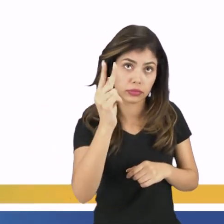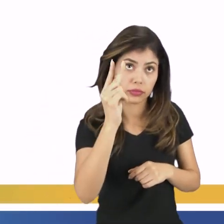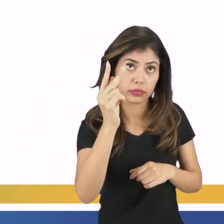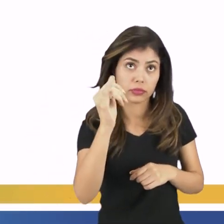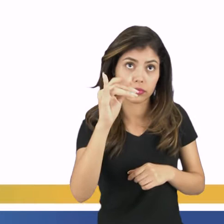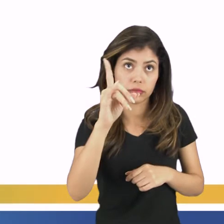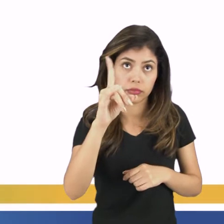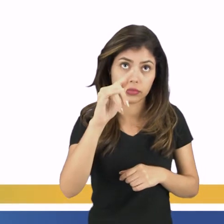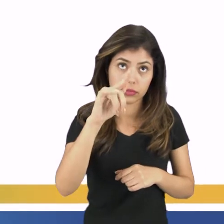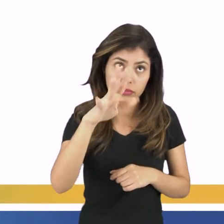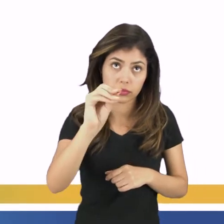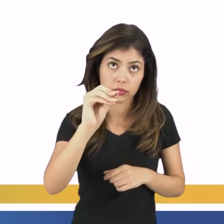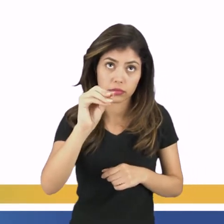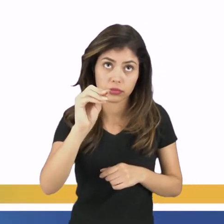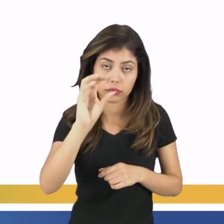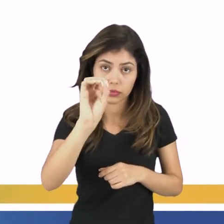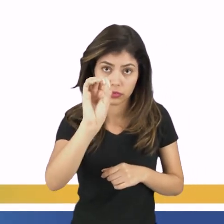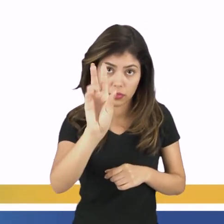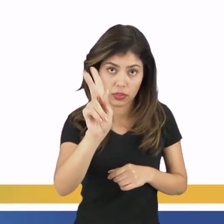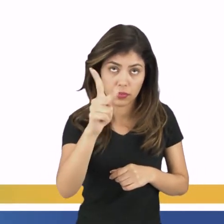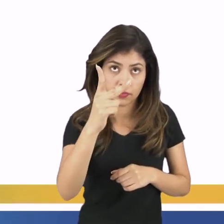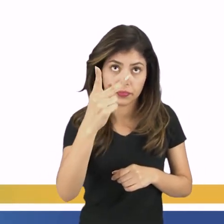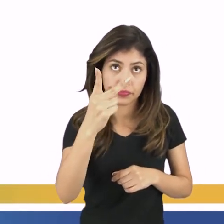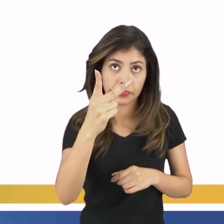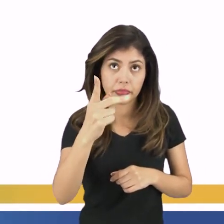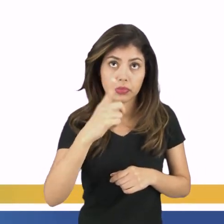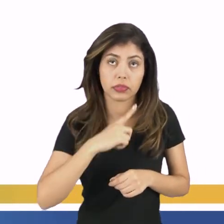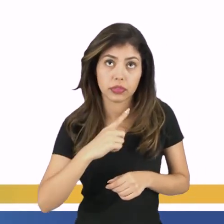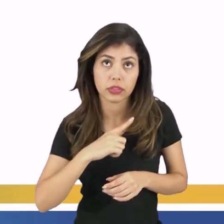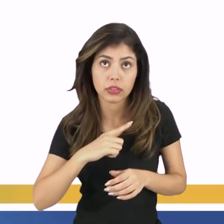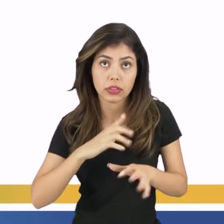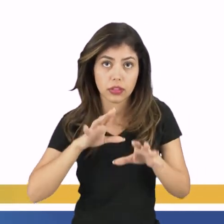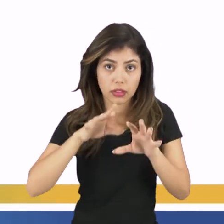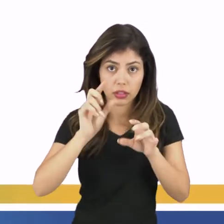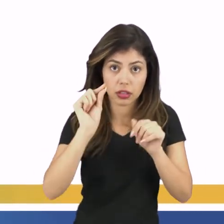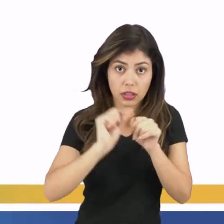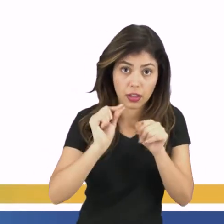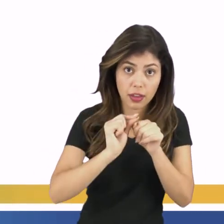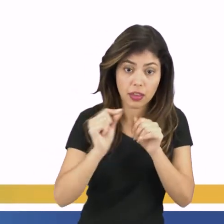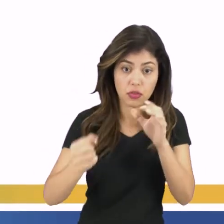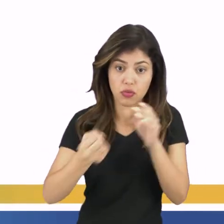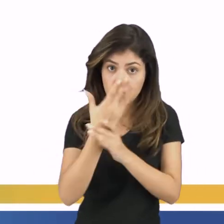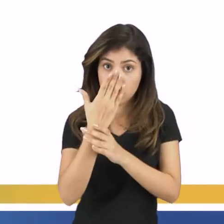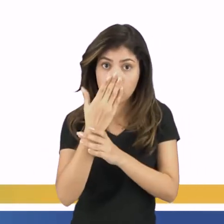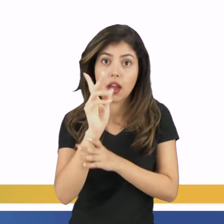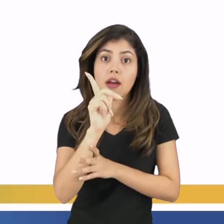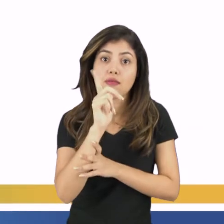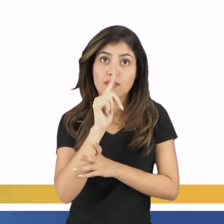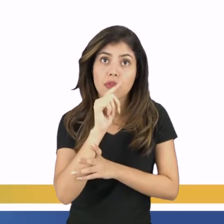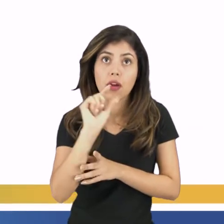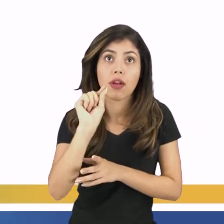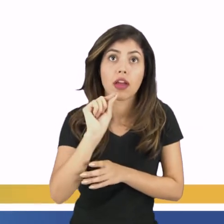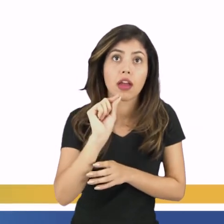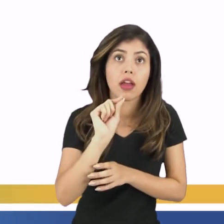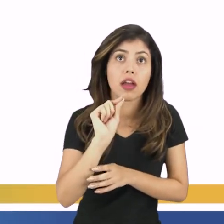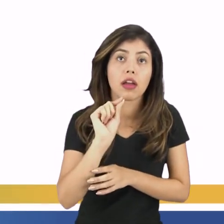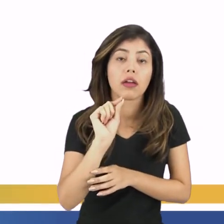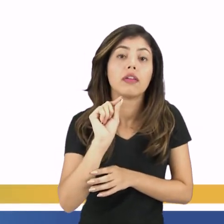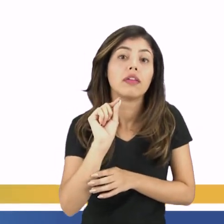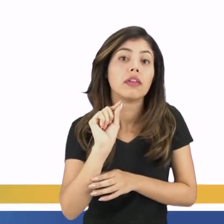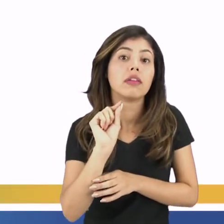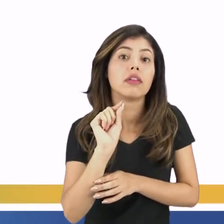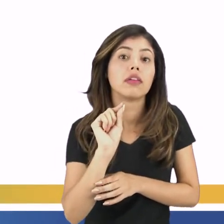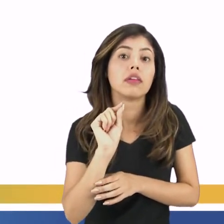hidrogênio com o OH, vamos ter a formação da água. O que sobrou, o que restou